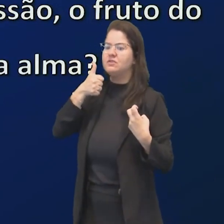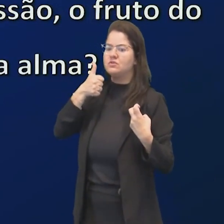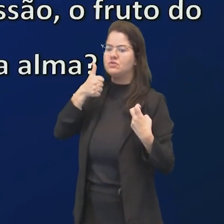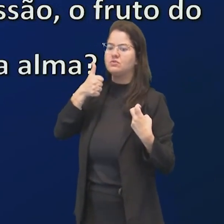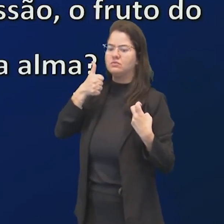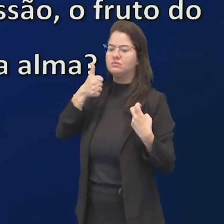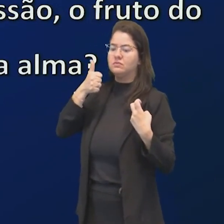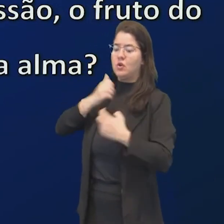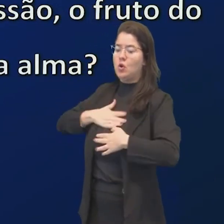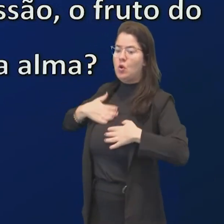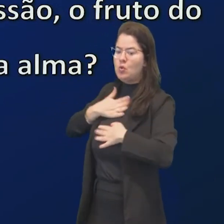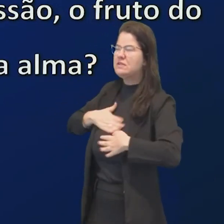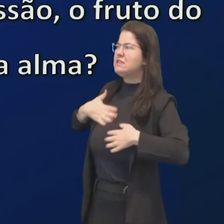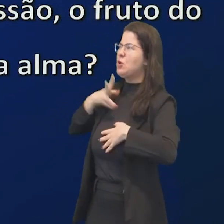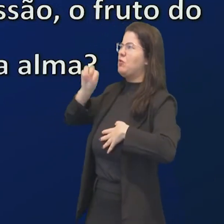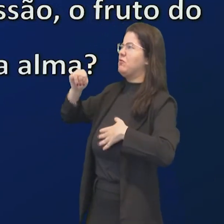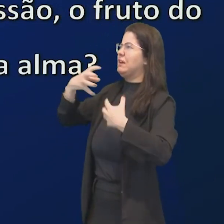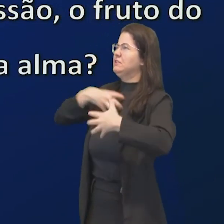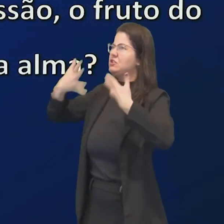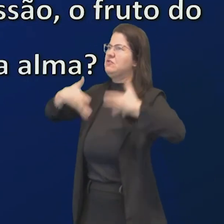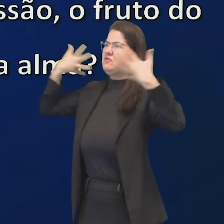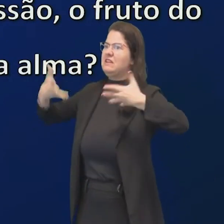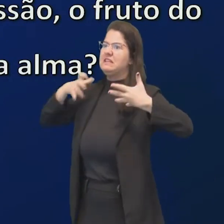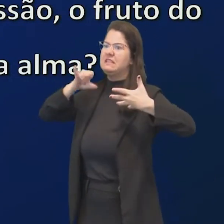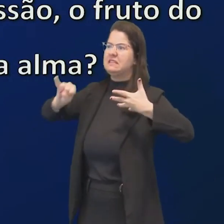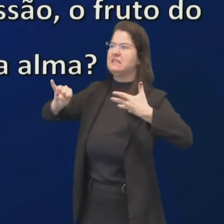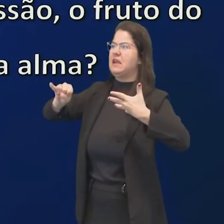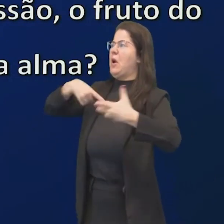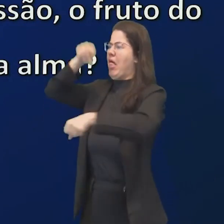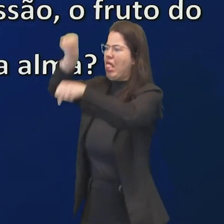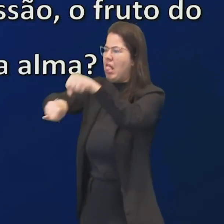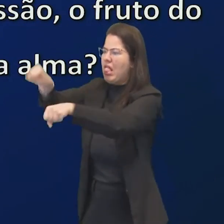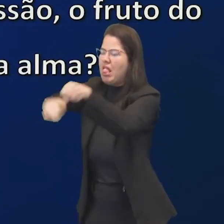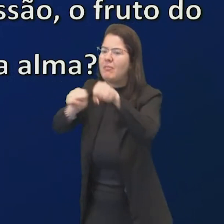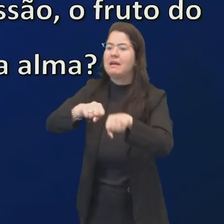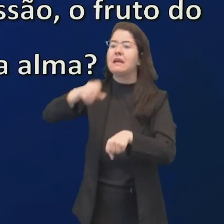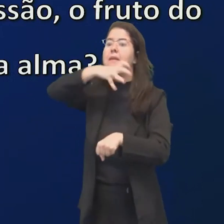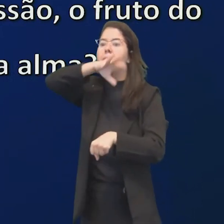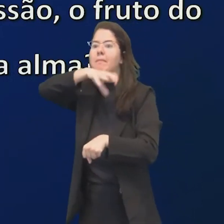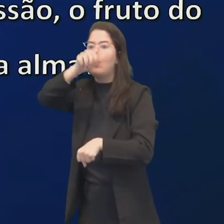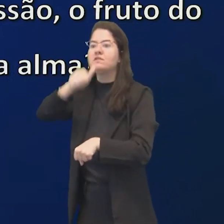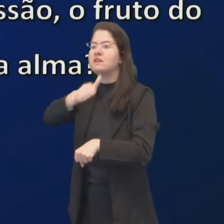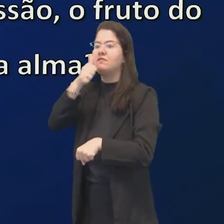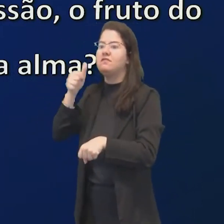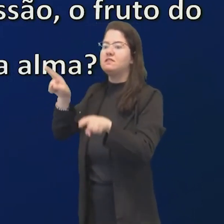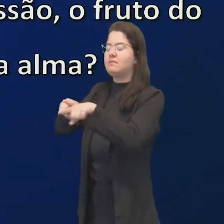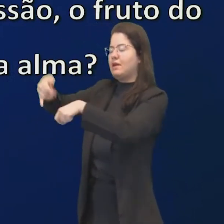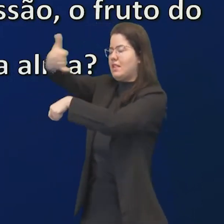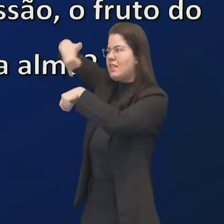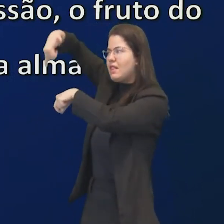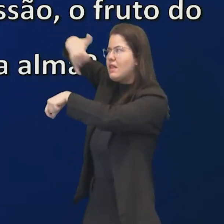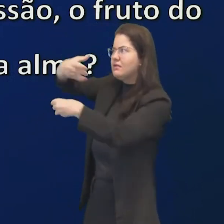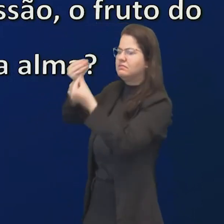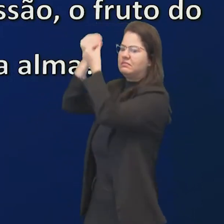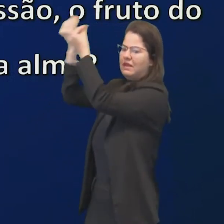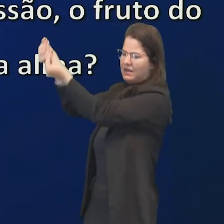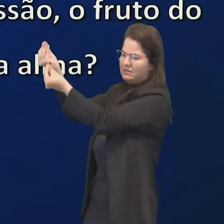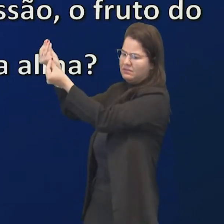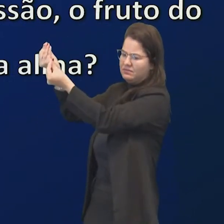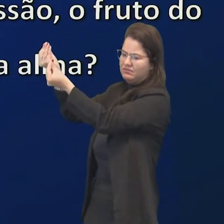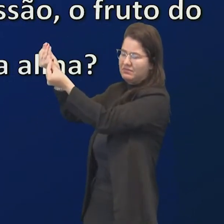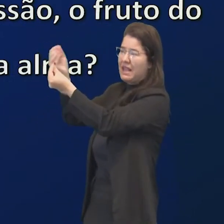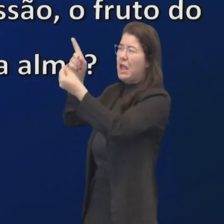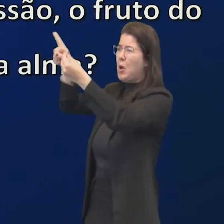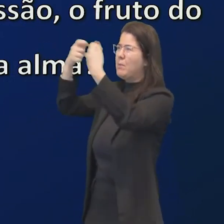Senhor de milhares de carneiros, 10.000 ribeiros de azeite? Darei o meu primogênito pela minha